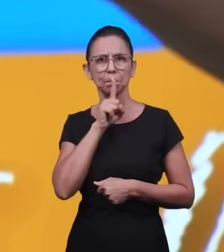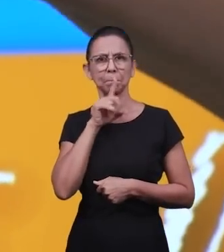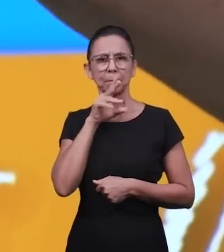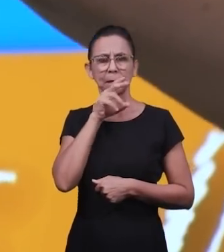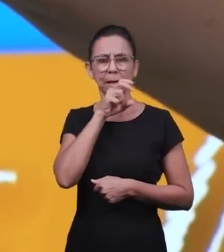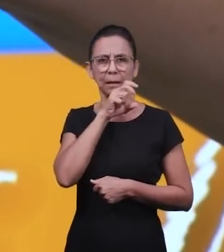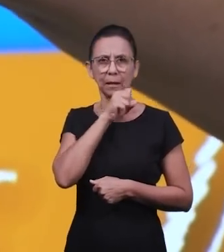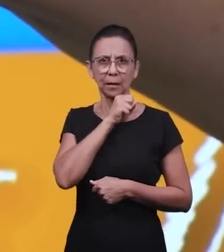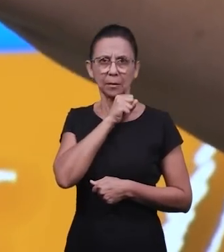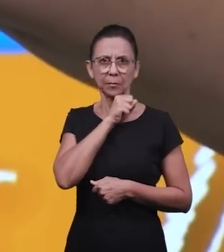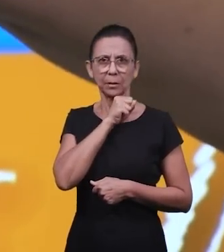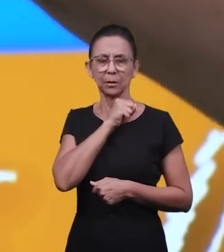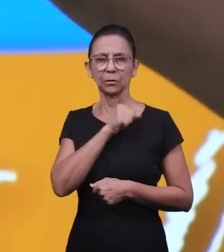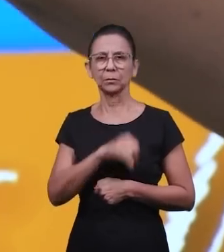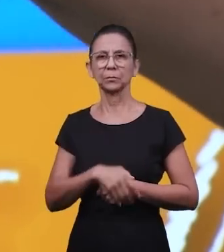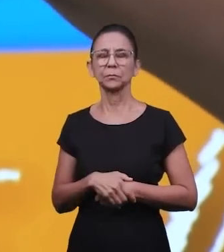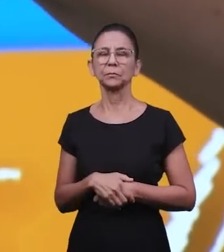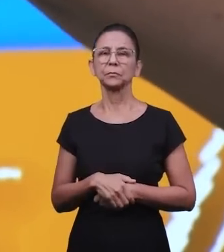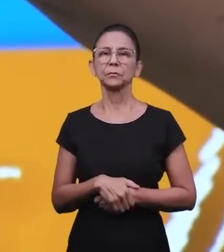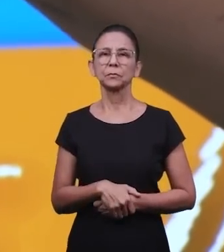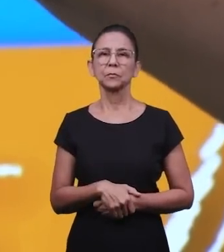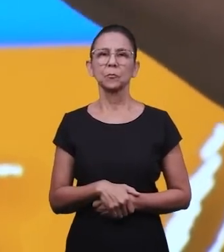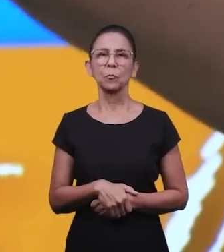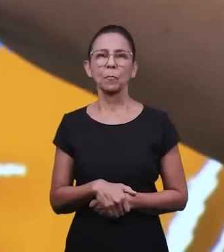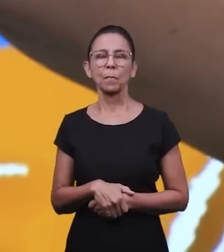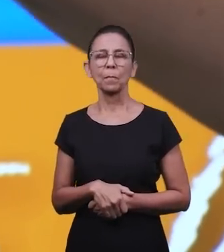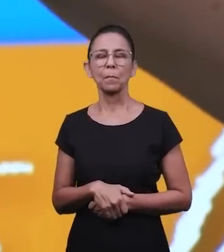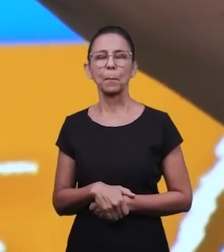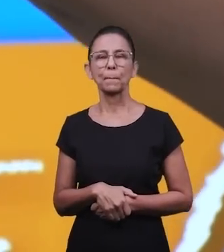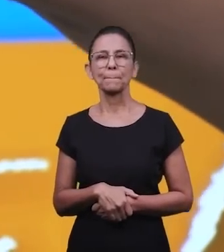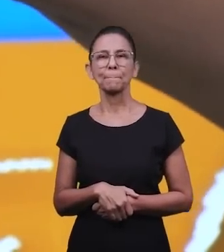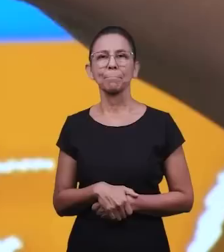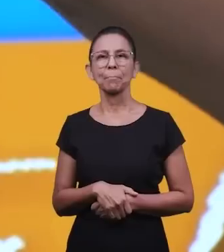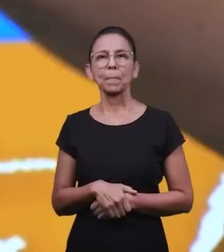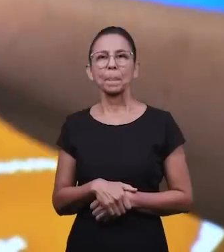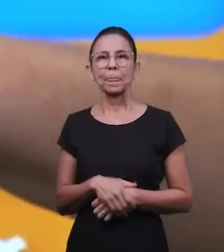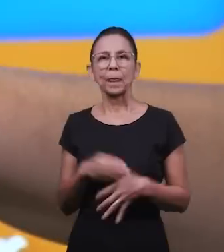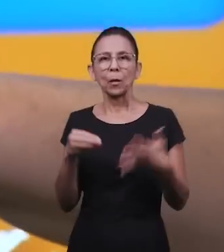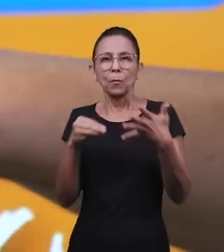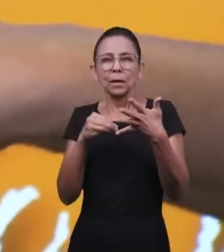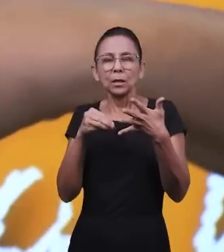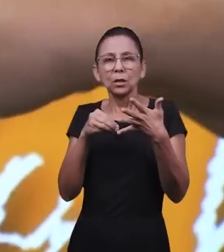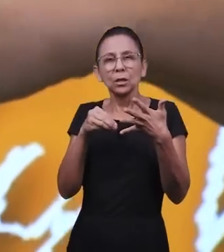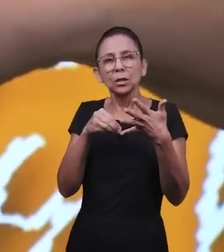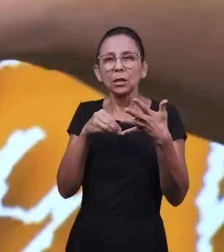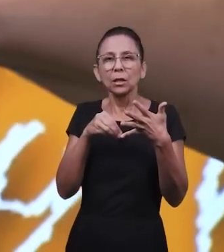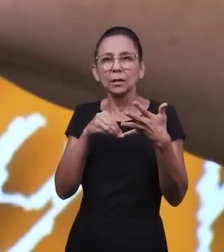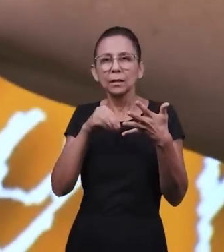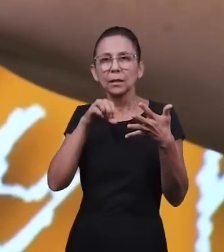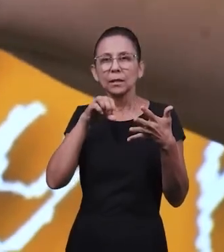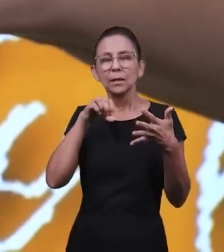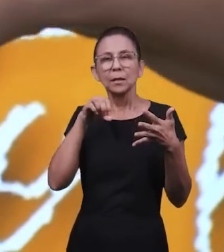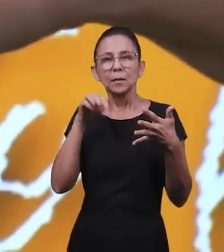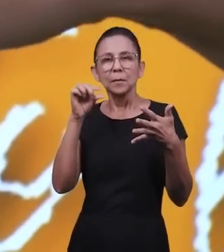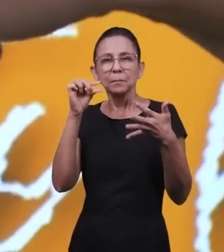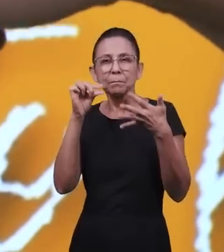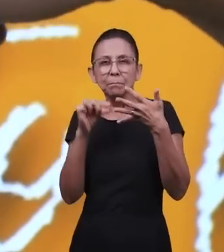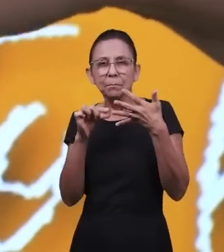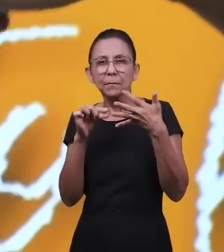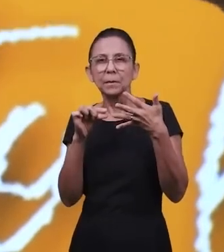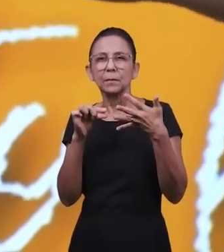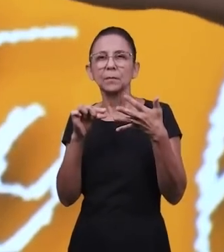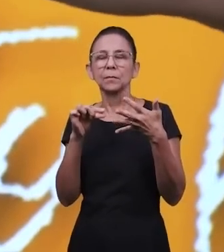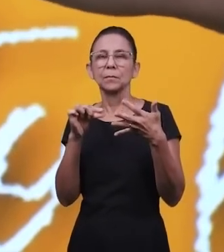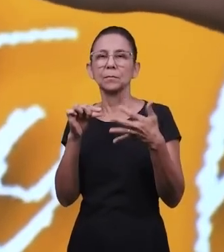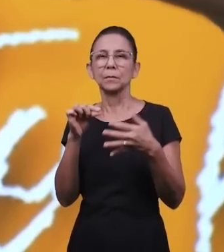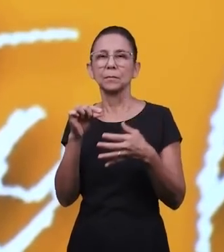silêncio. Temos a nota pontuada, mínima pontuada. Vamos segurar três tempos o